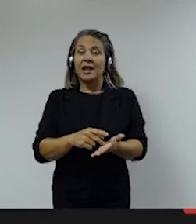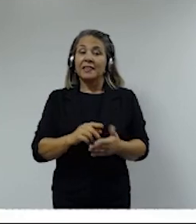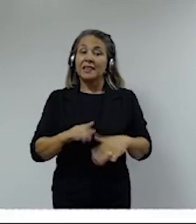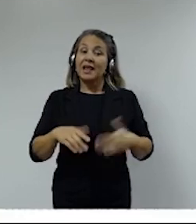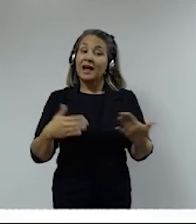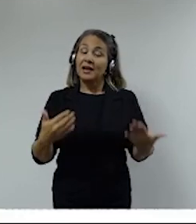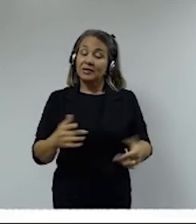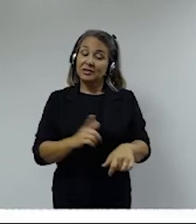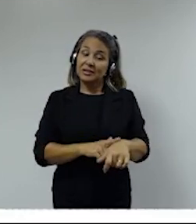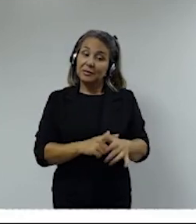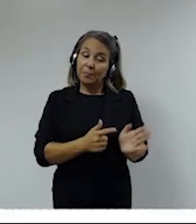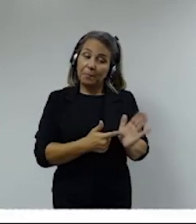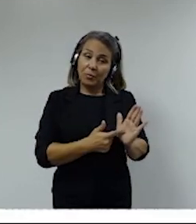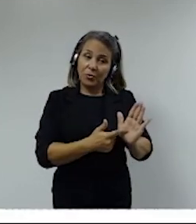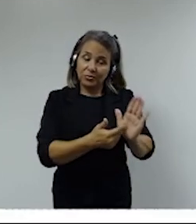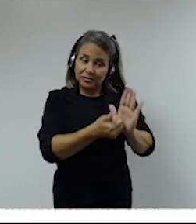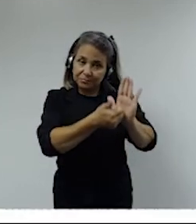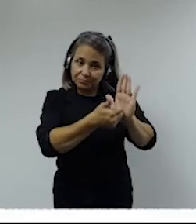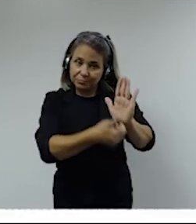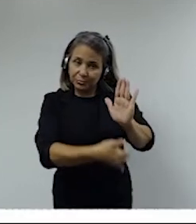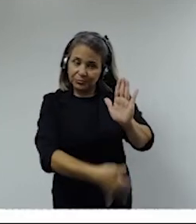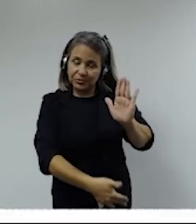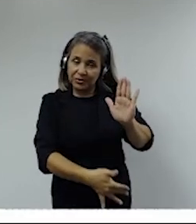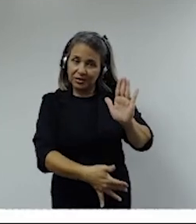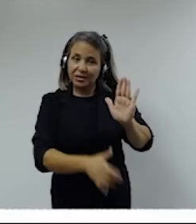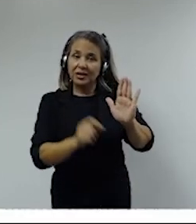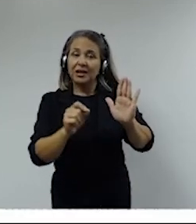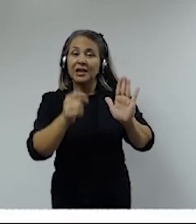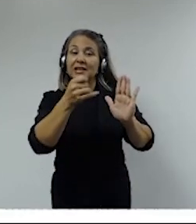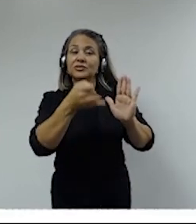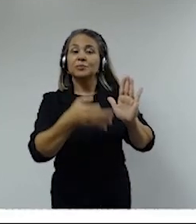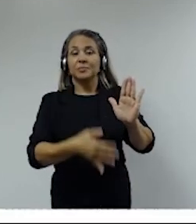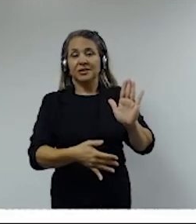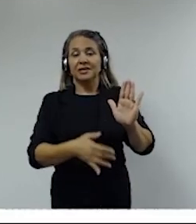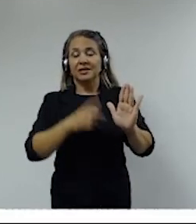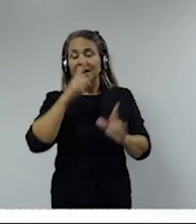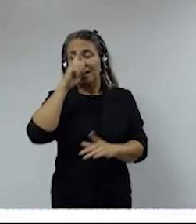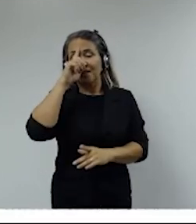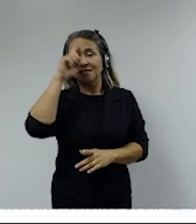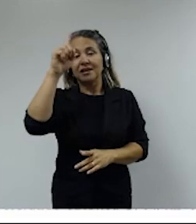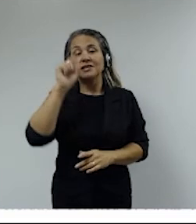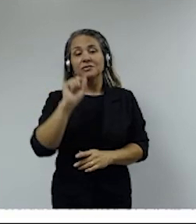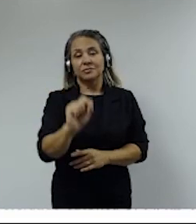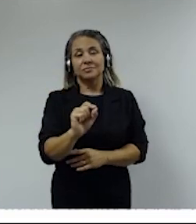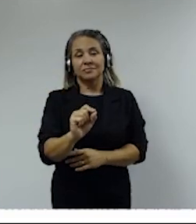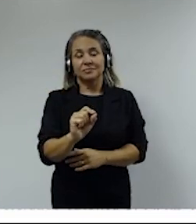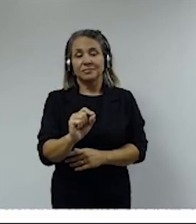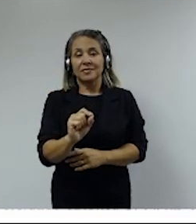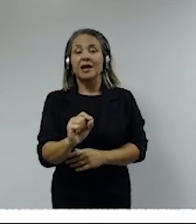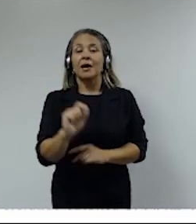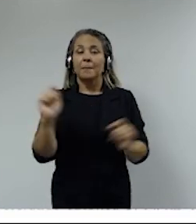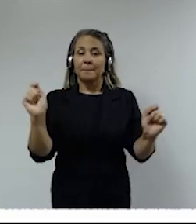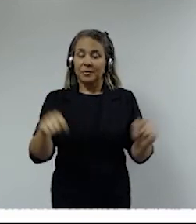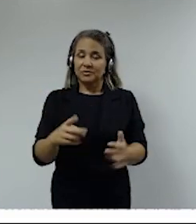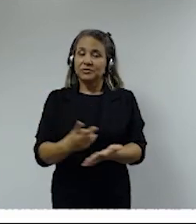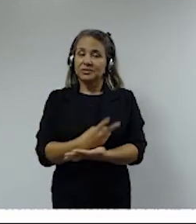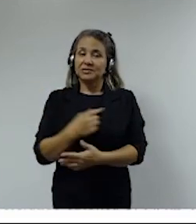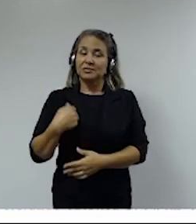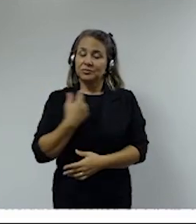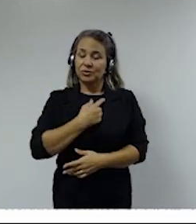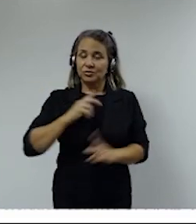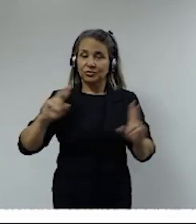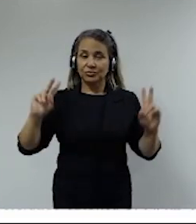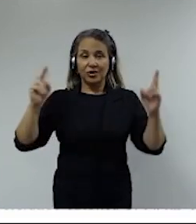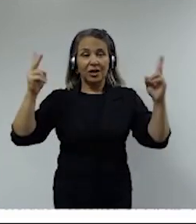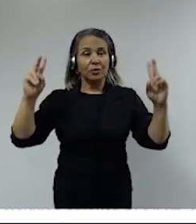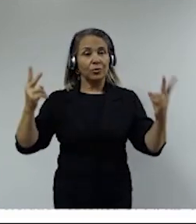essa consideração, ele vai dizer exatamente dessa ideia de que, de alguma maneira, os nossos valores